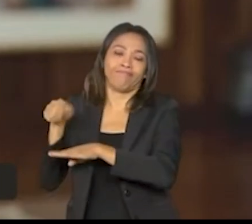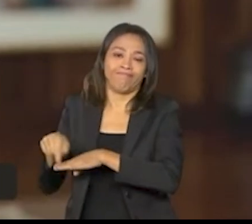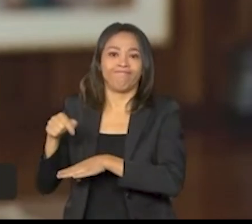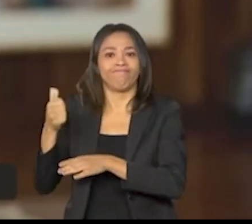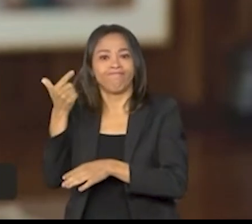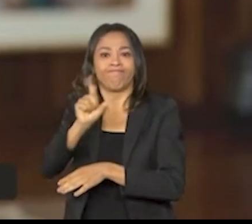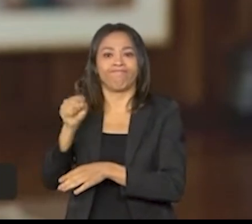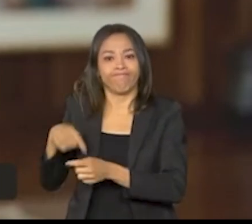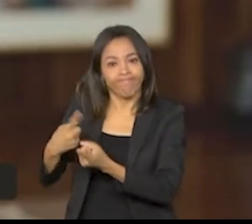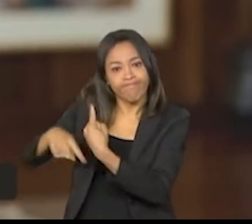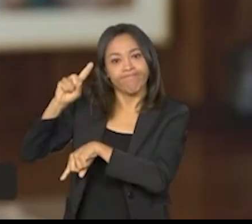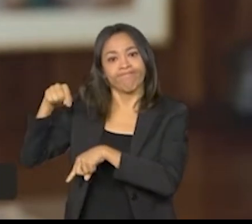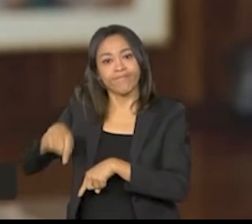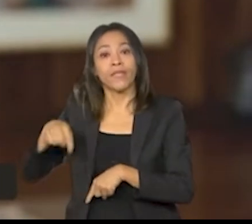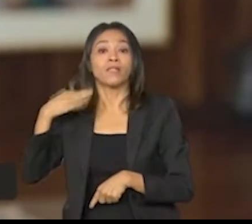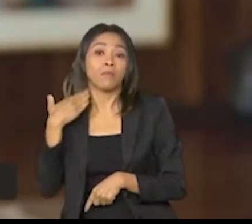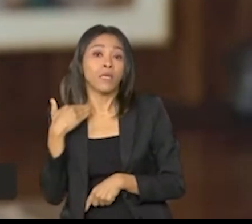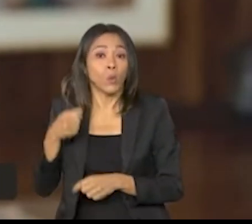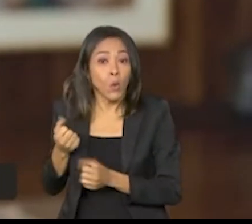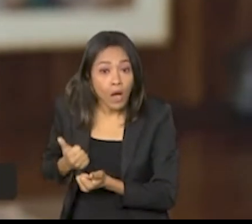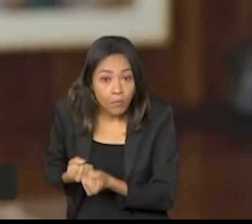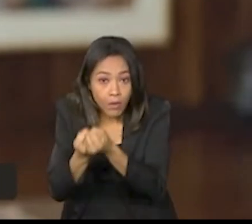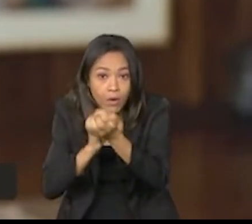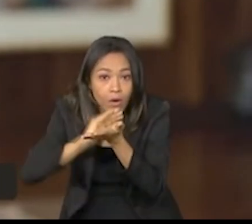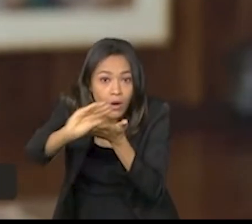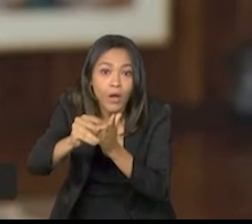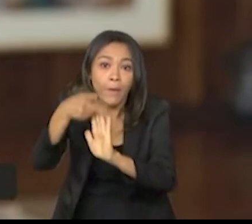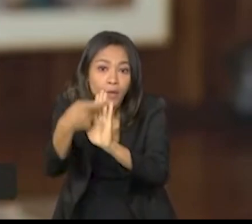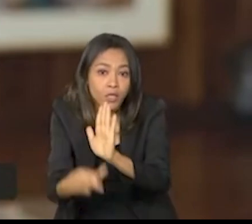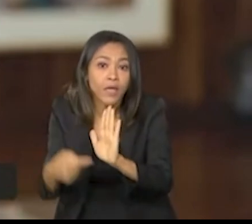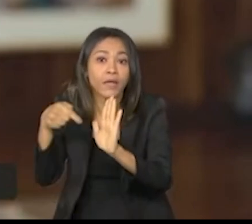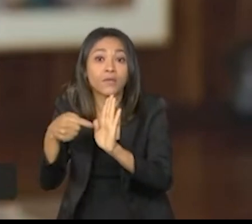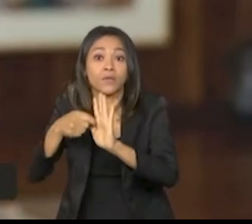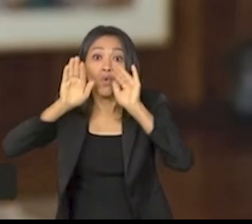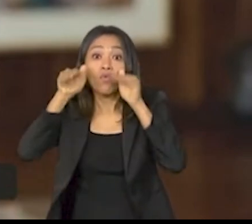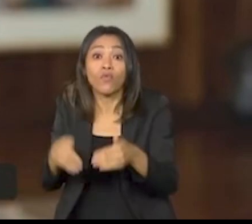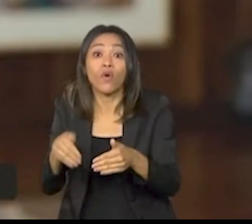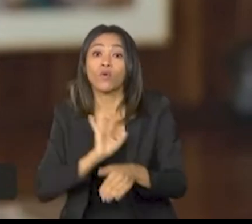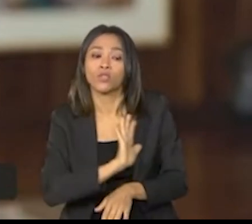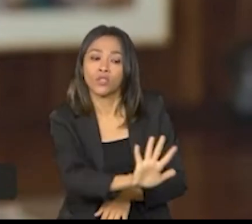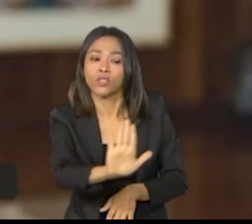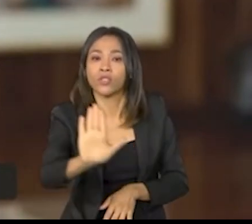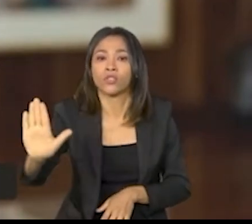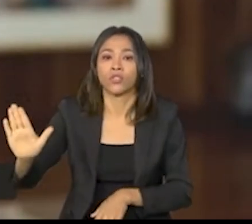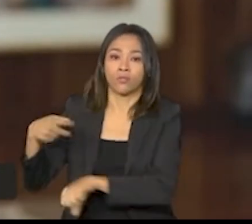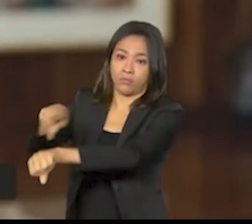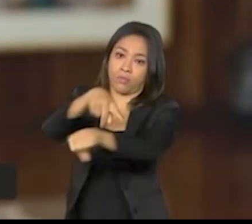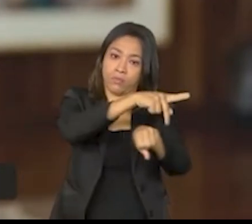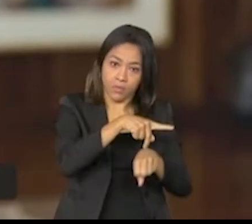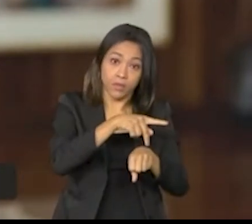condicionalidades o NB financia projetos alinhados às prioridades nacionais em vez de aprofundar